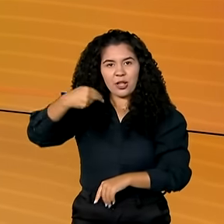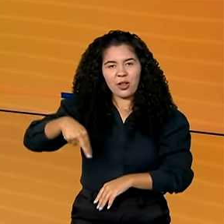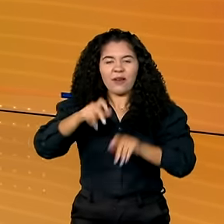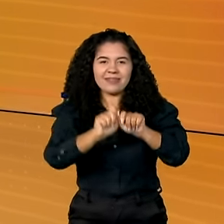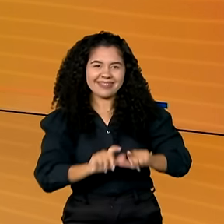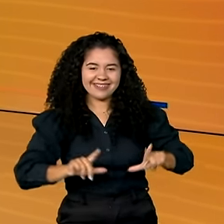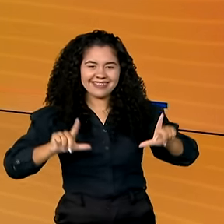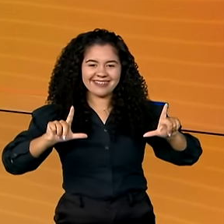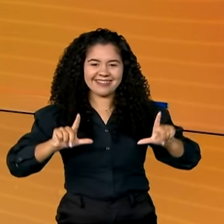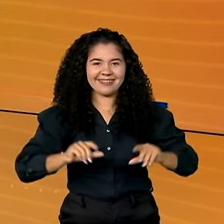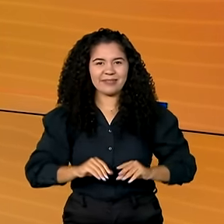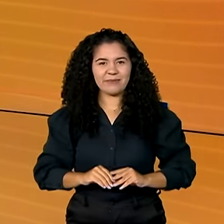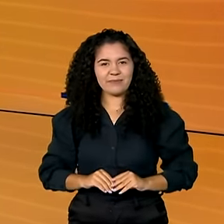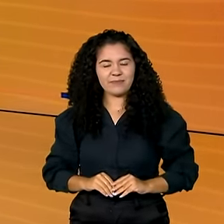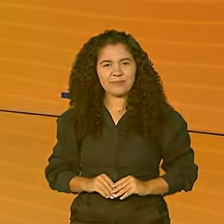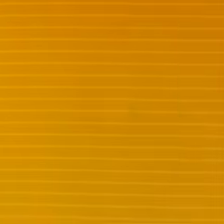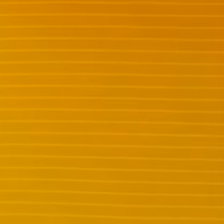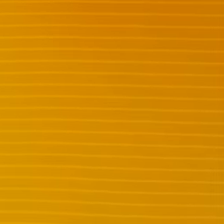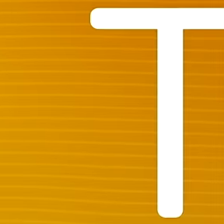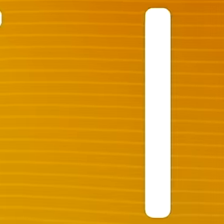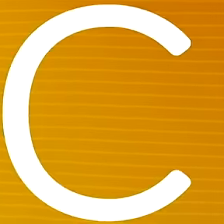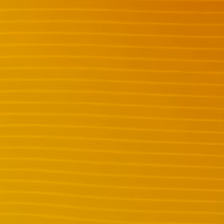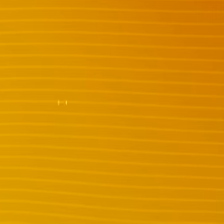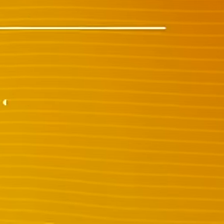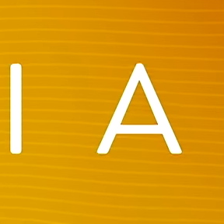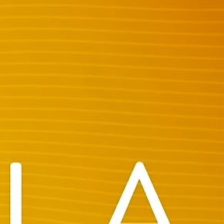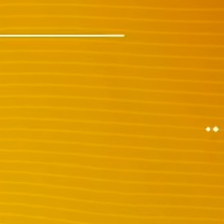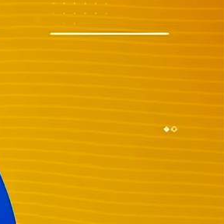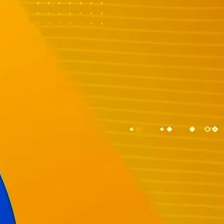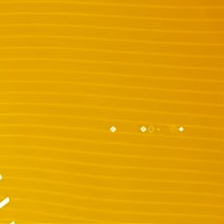em Dia começa agora.